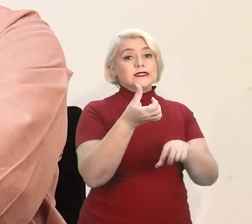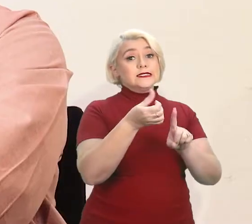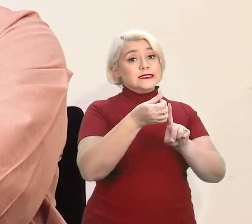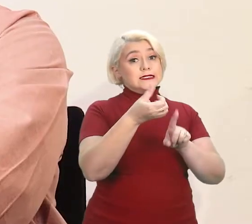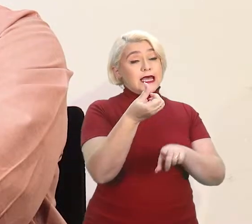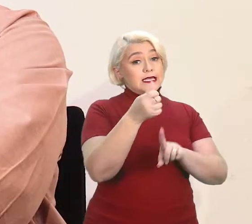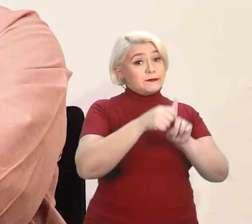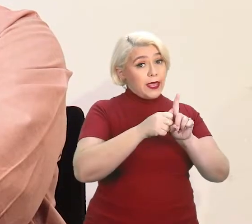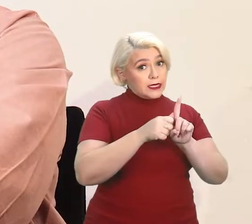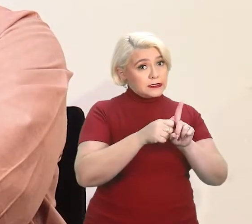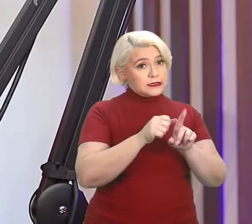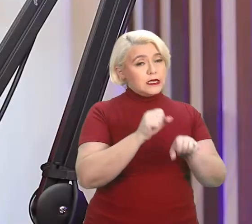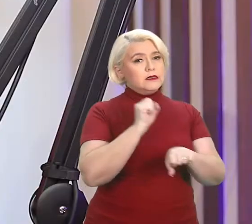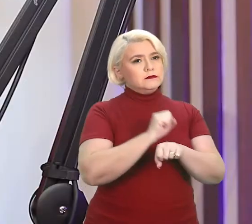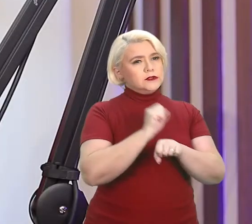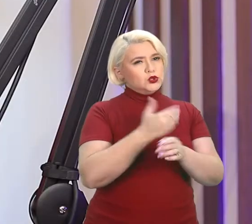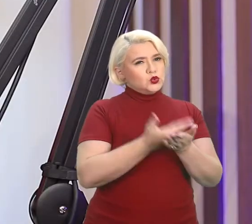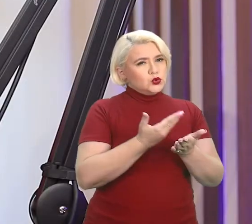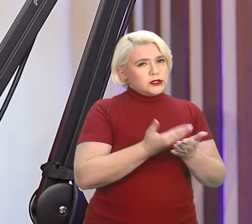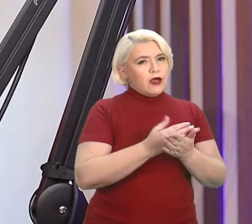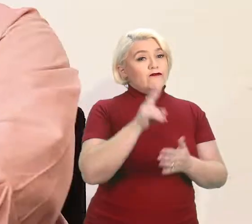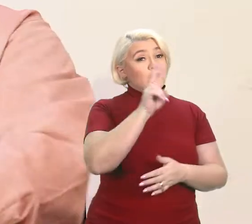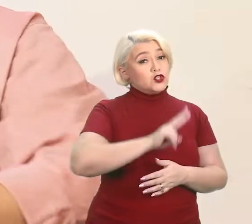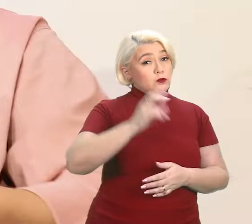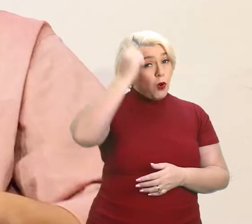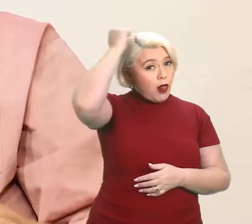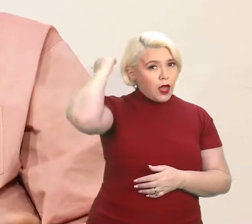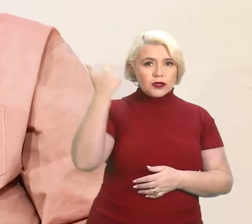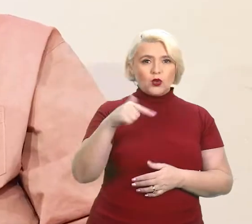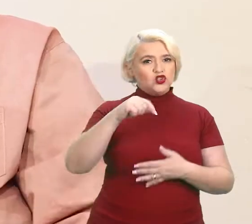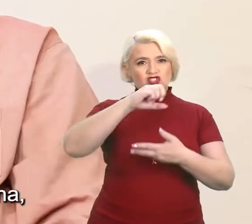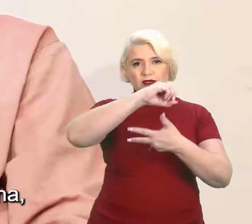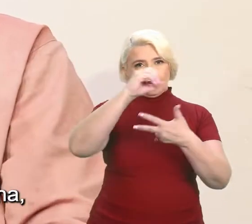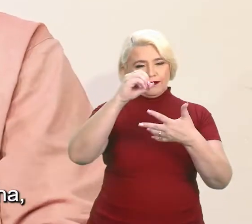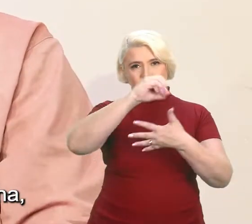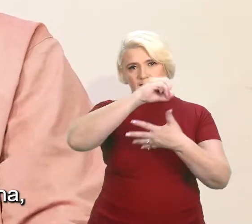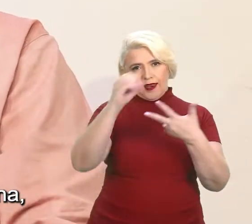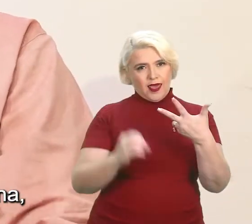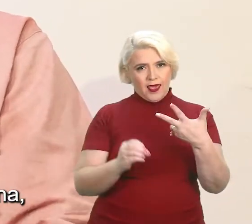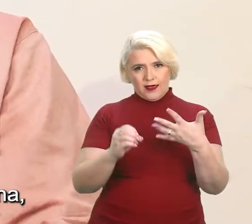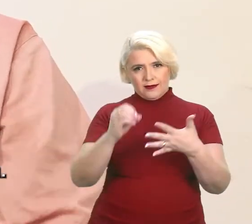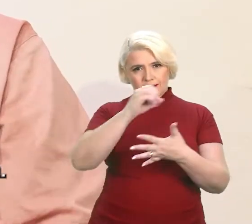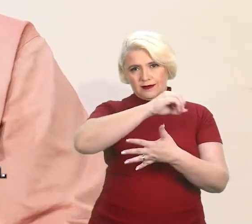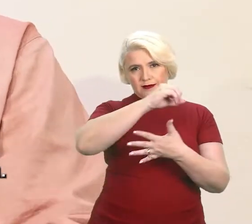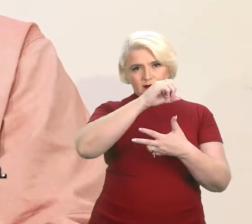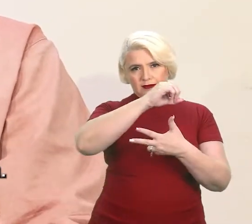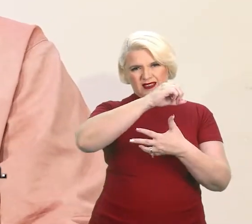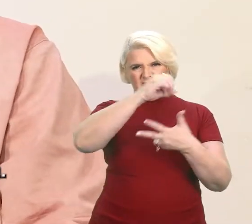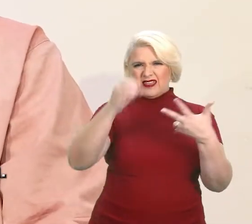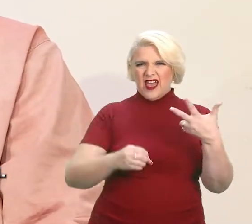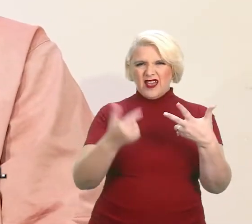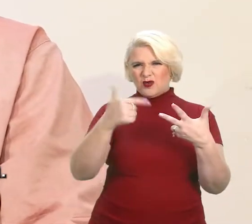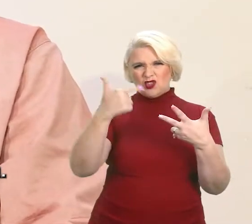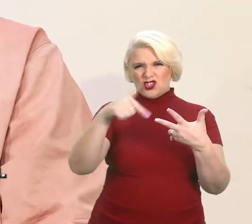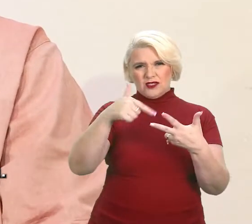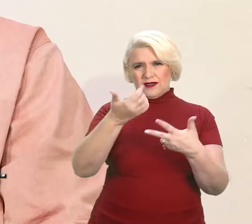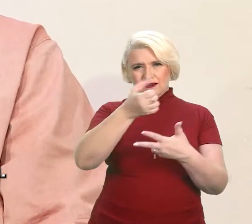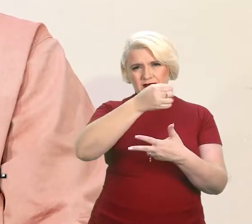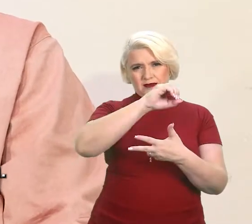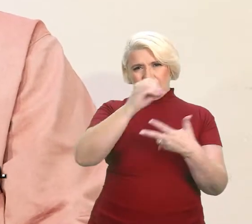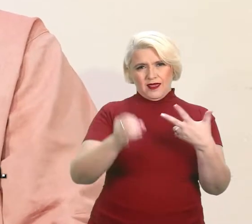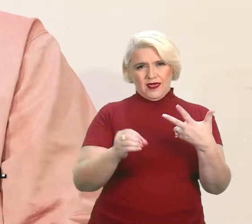Antônio? Menino, e vestibular era difícil. Não tinha Enem, era muito concorrido. Naquela época não tinha essa Unisquina, né? Hoje todo mundo passa na